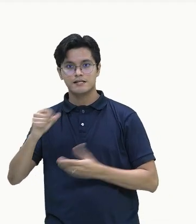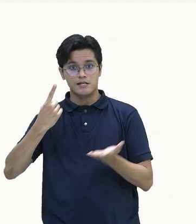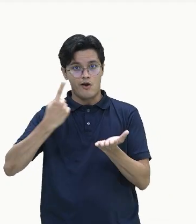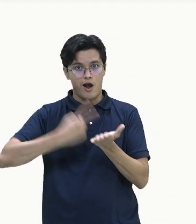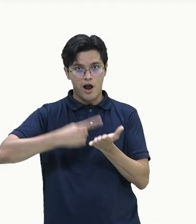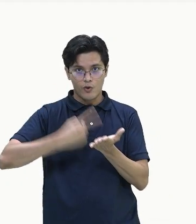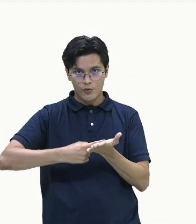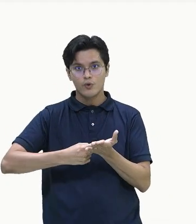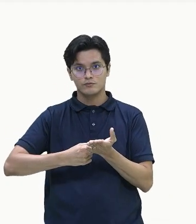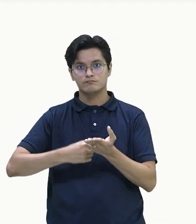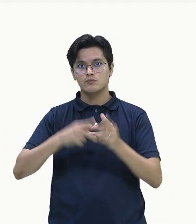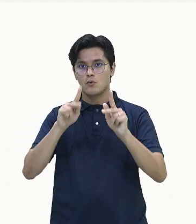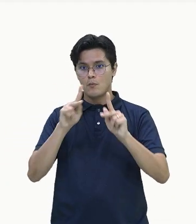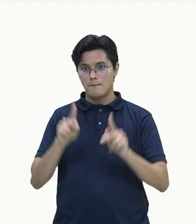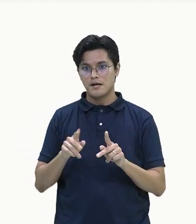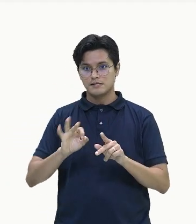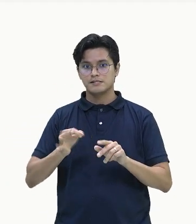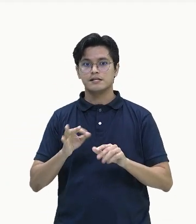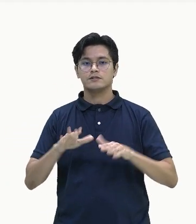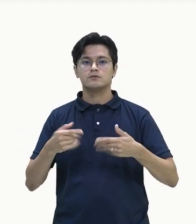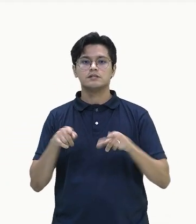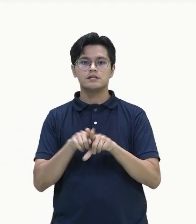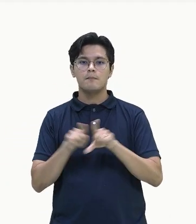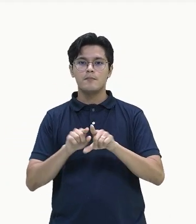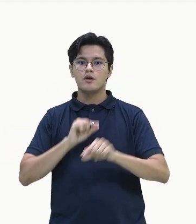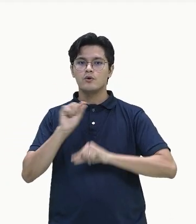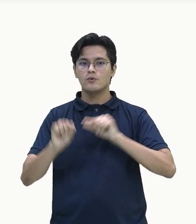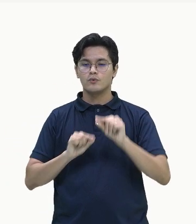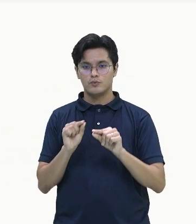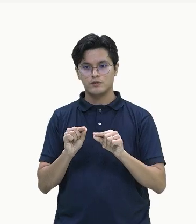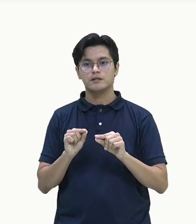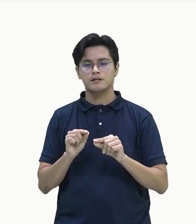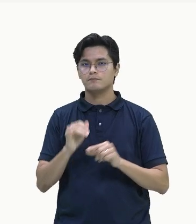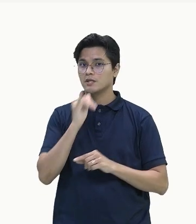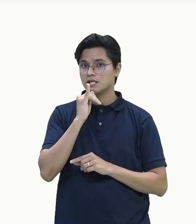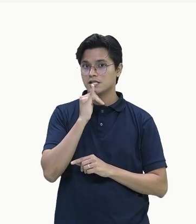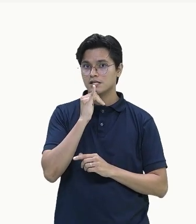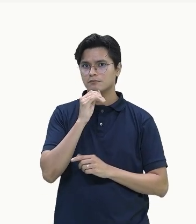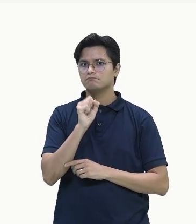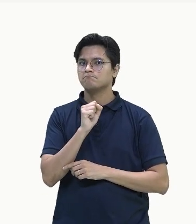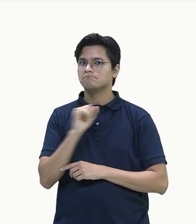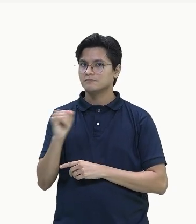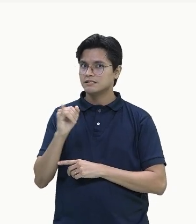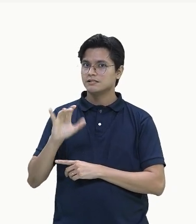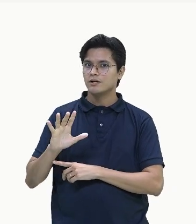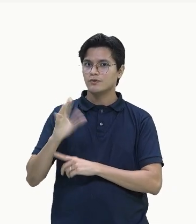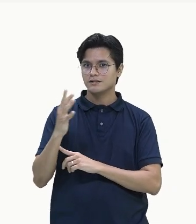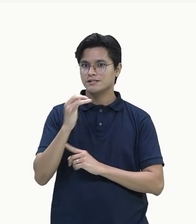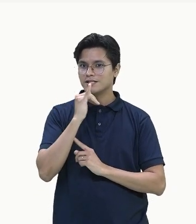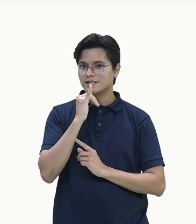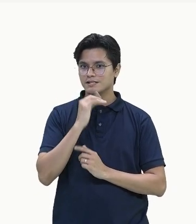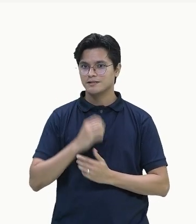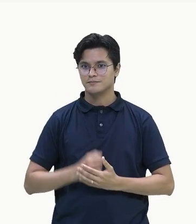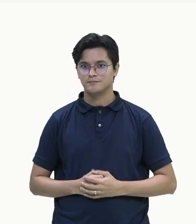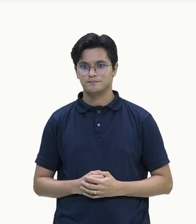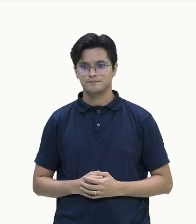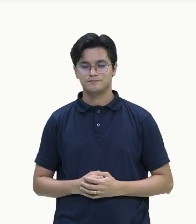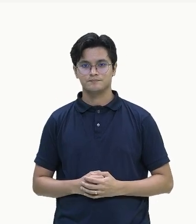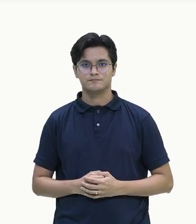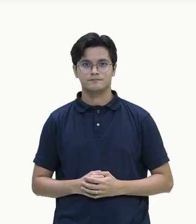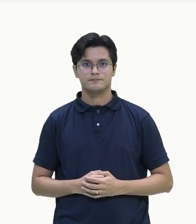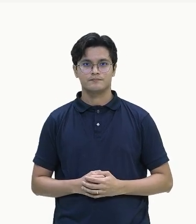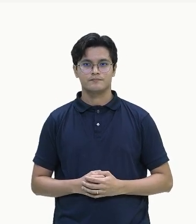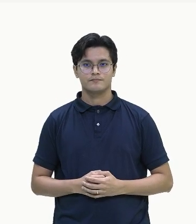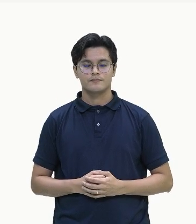União Soviética e a Casa Branca para evitar qualquer problema. Já pensou uma rádio cipó e a informação chega lá